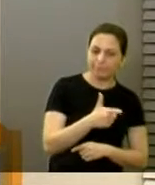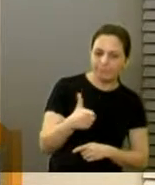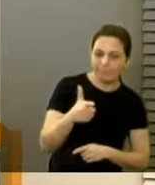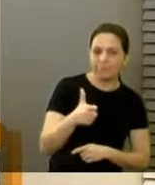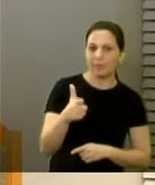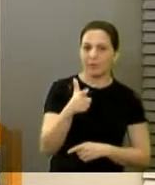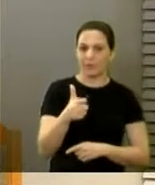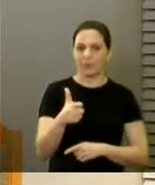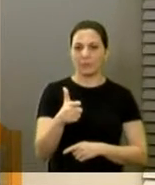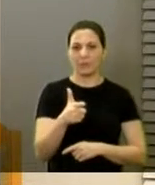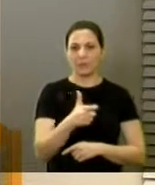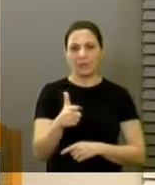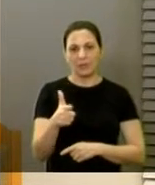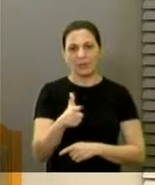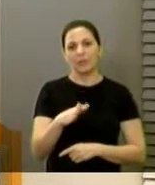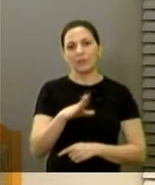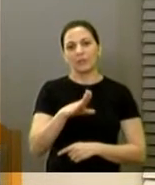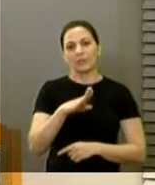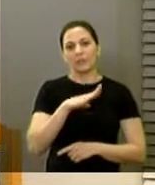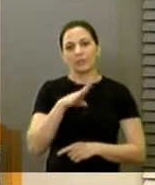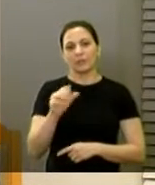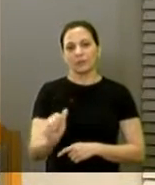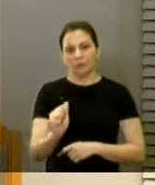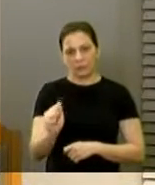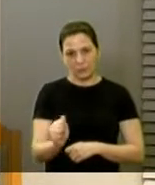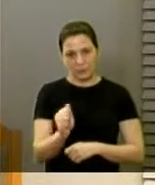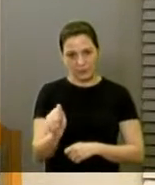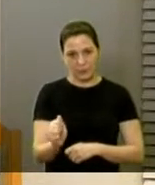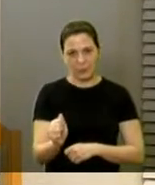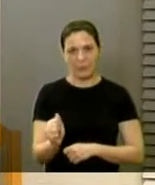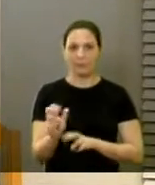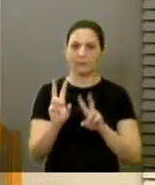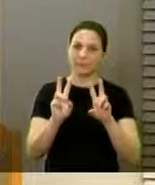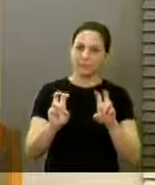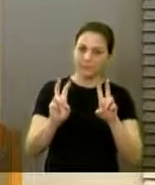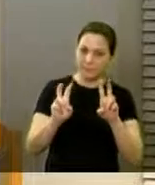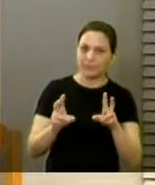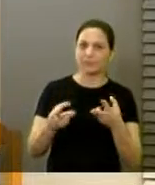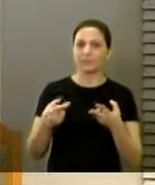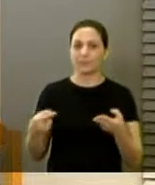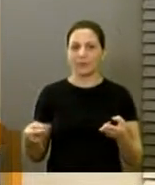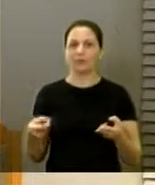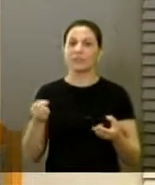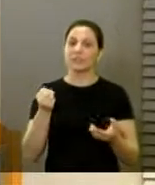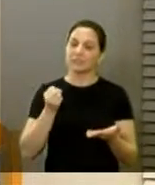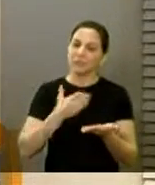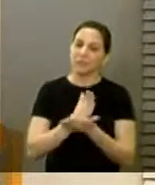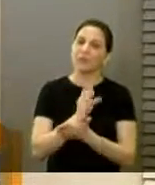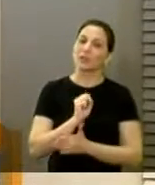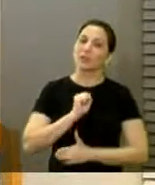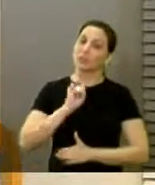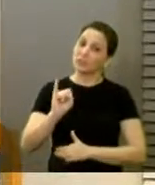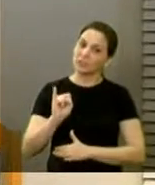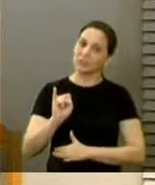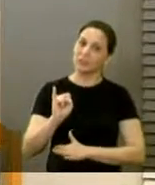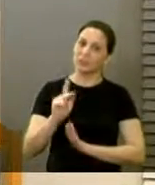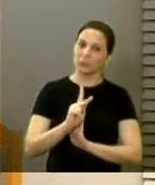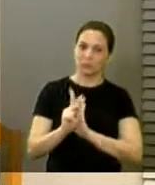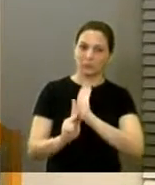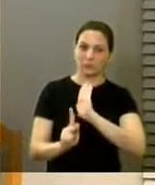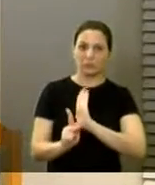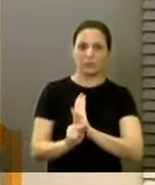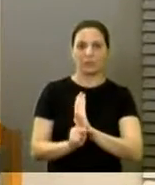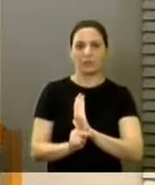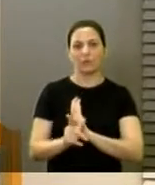para a cidade de araraquara né no que diz respeito à se o projeto for aprovado a questão do